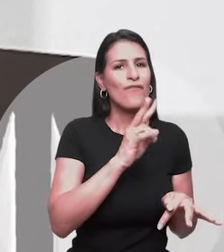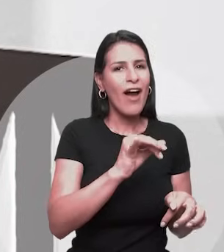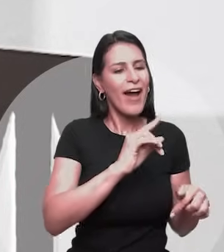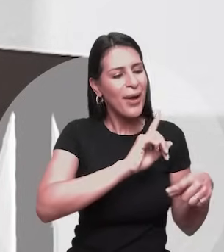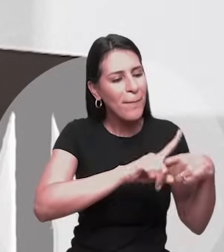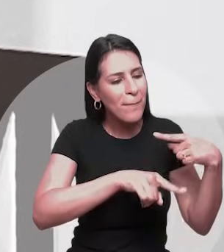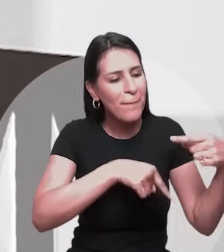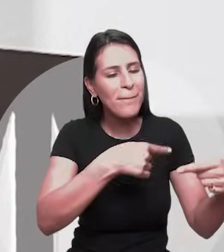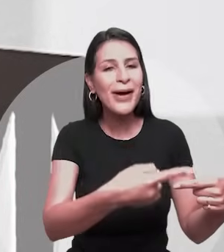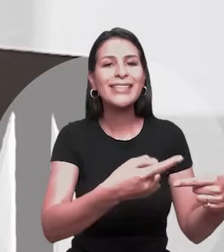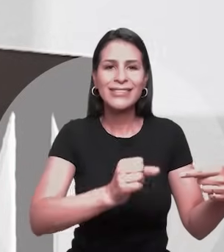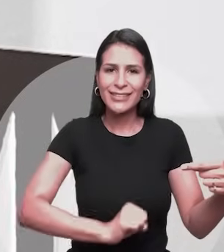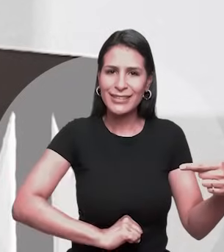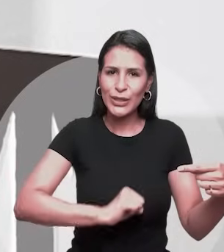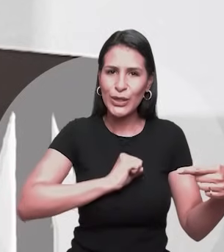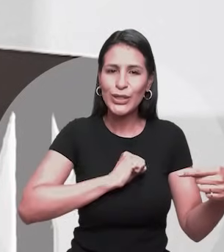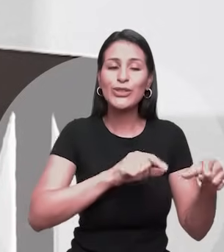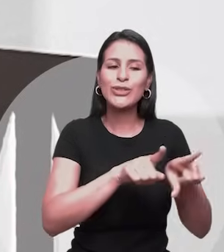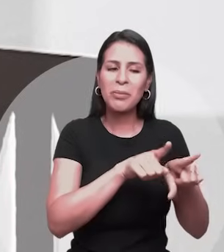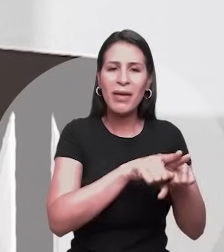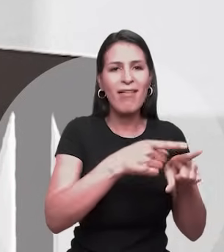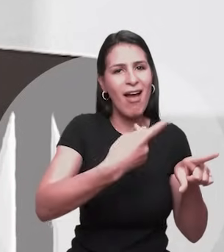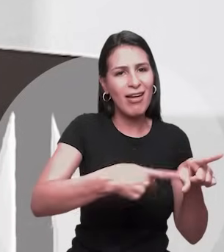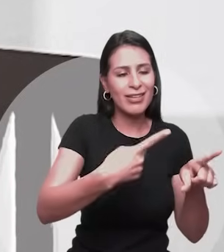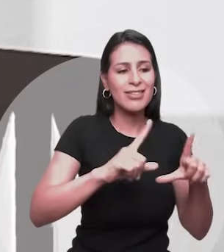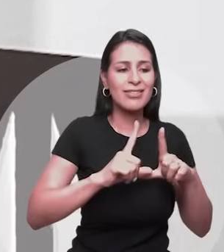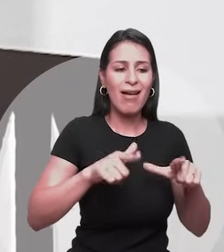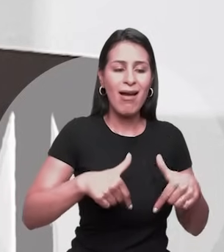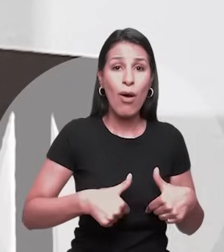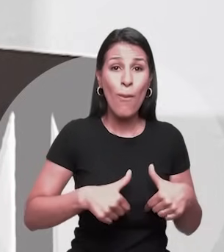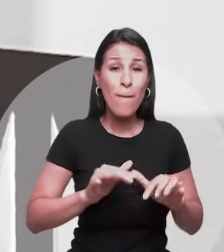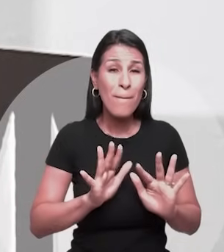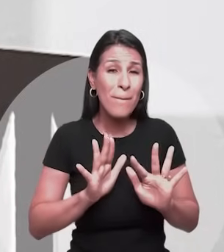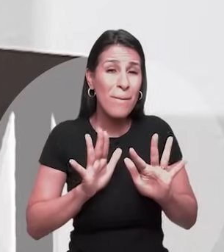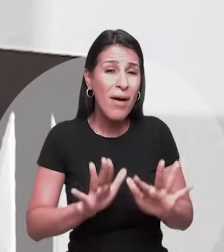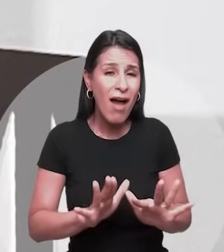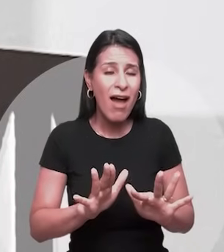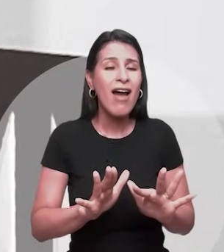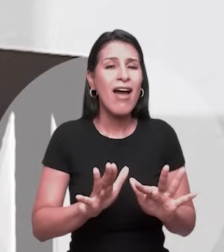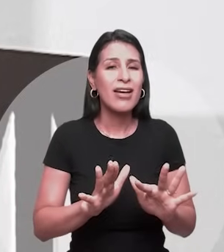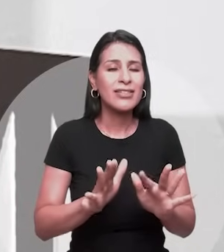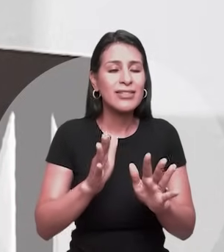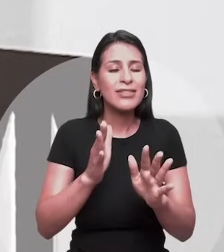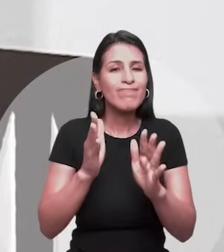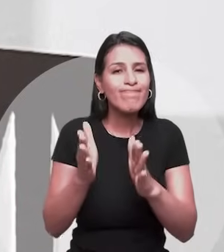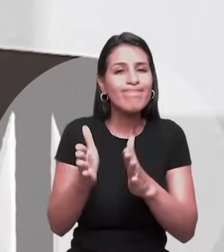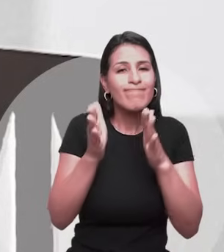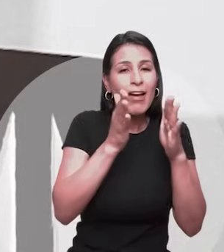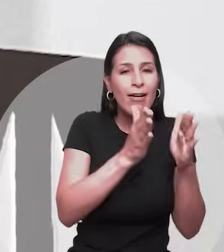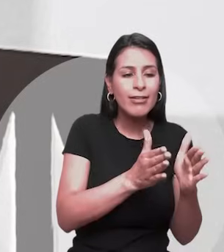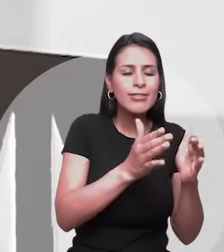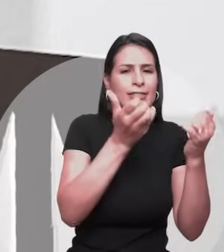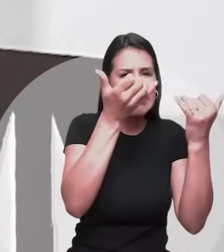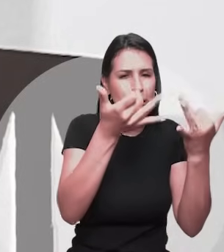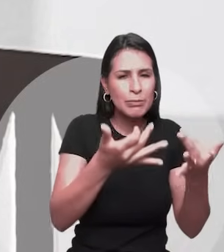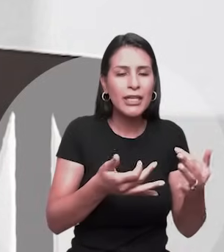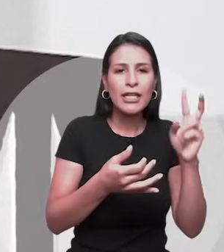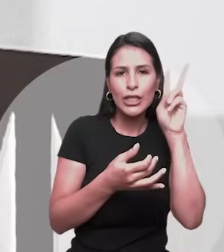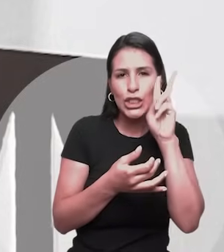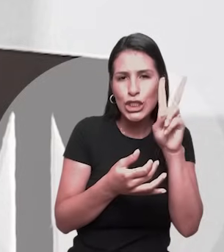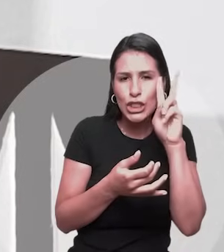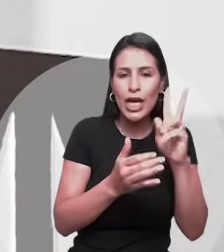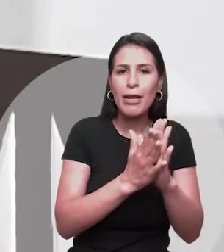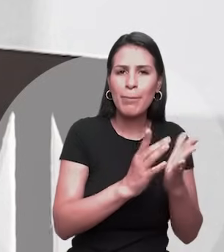para serem sacerdotes em Israel. No entanto, o texto bíblico anterior a esta palavra que